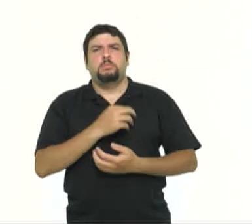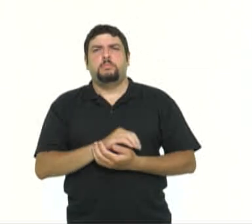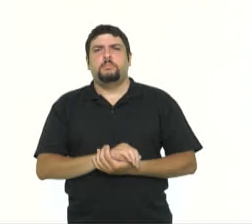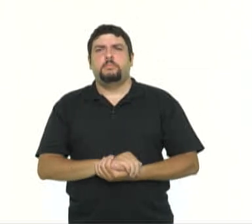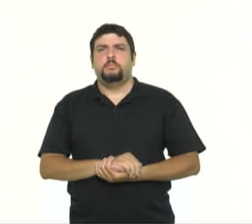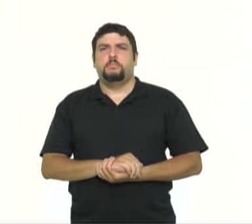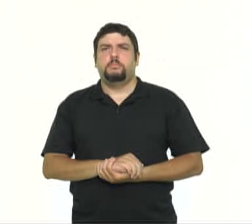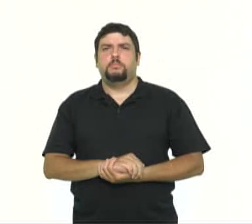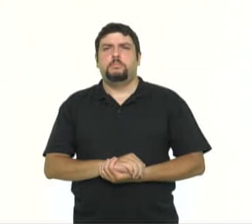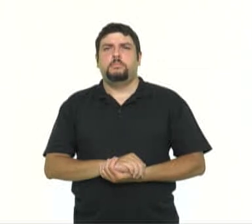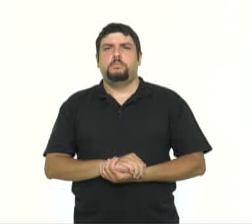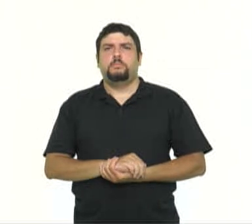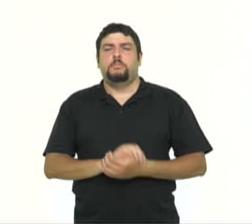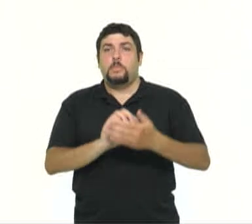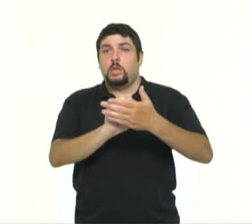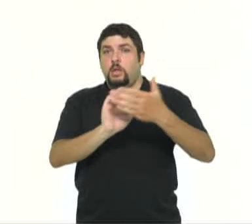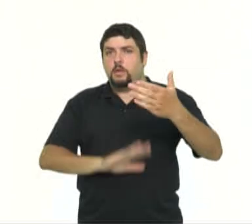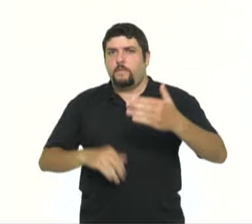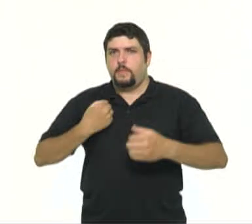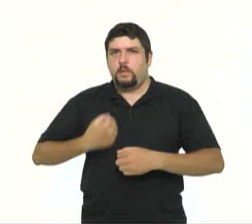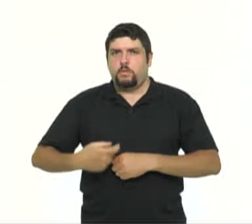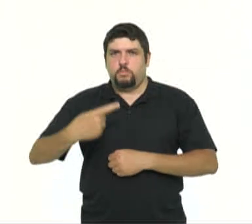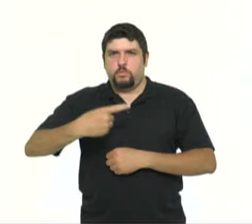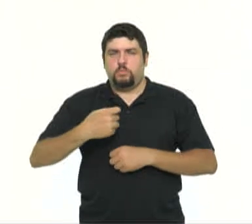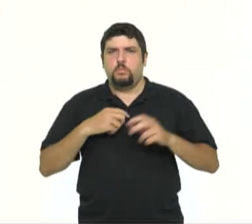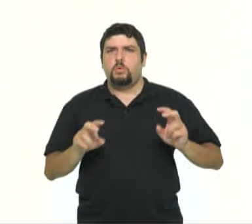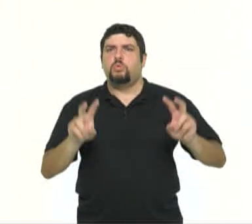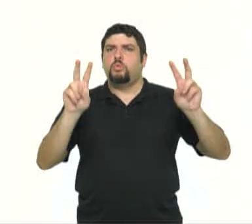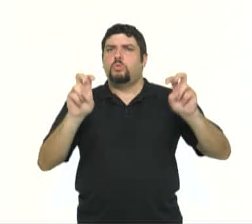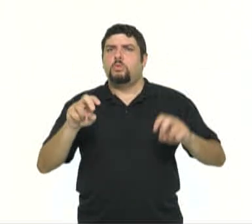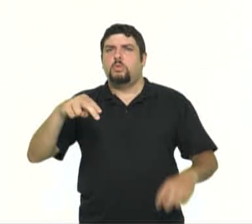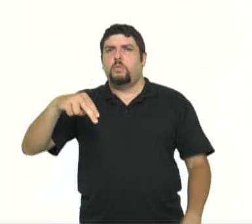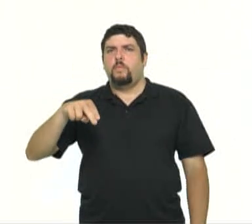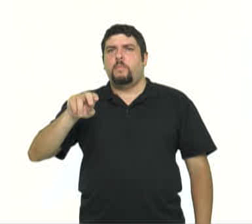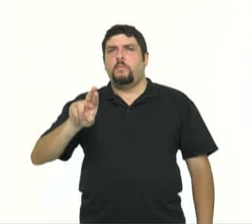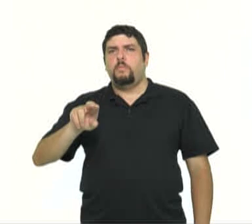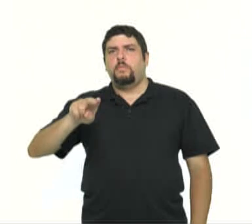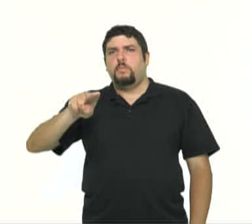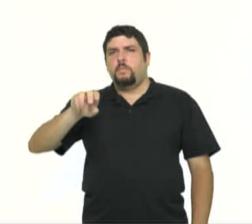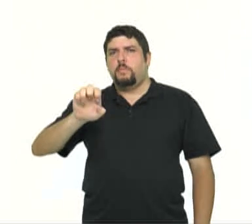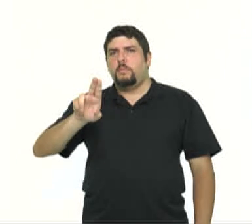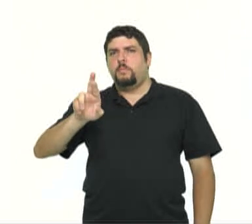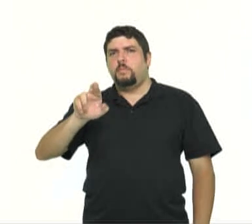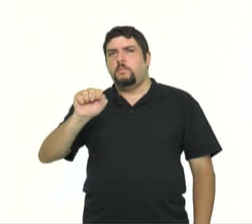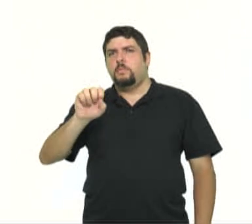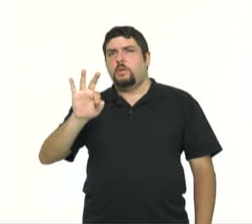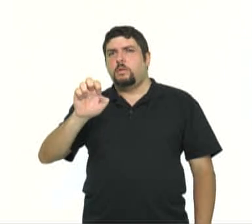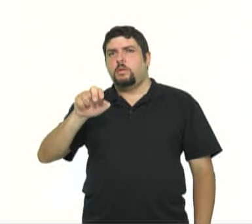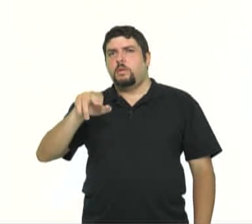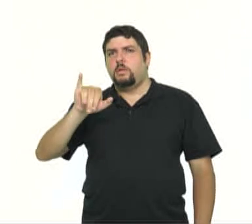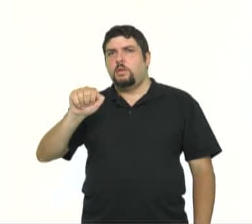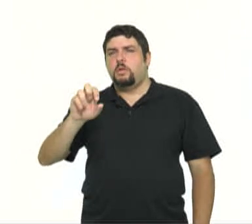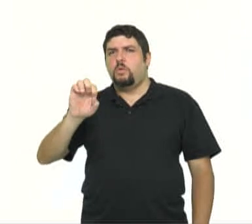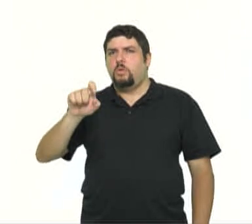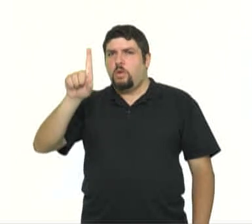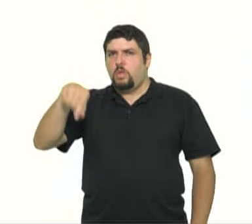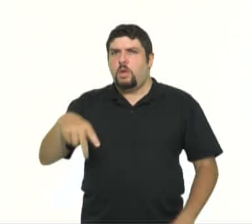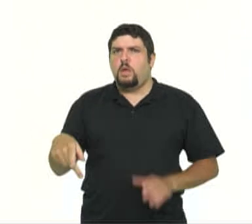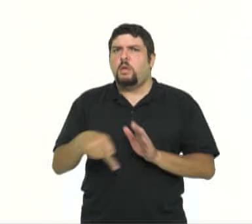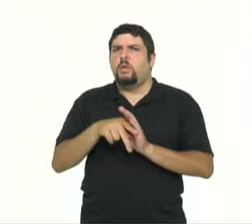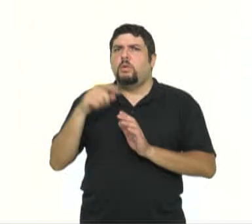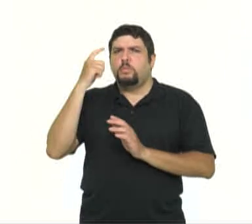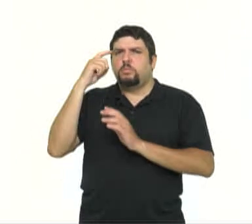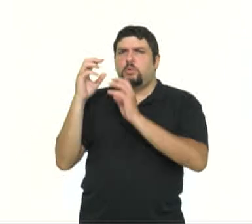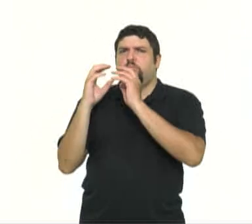Atividade 1. O título do poema Neurastenia faz referência a um tipo de neurose que